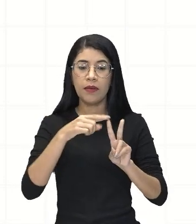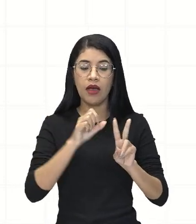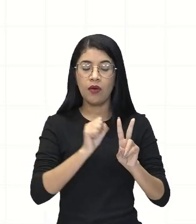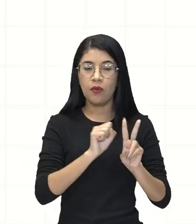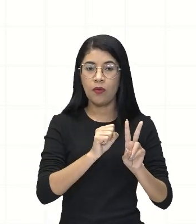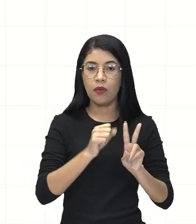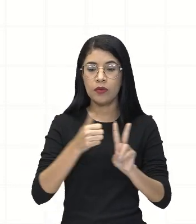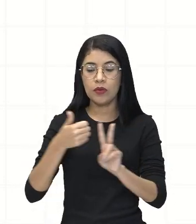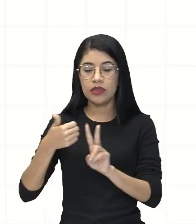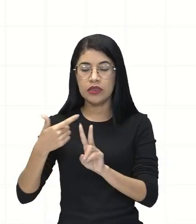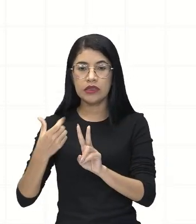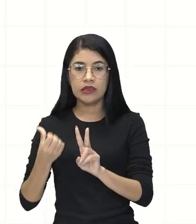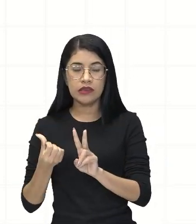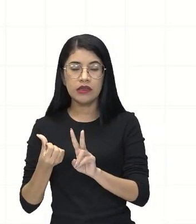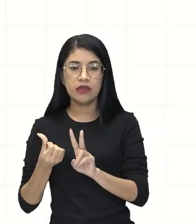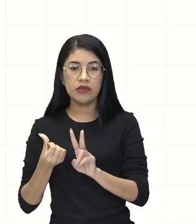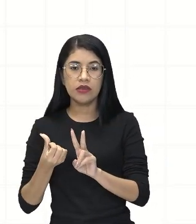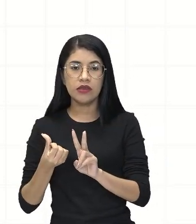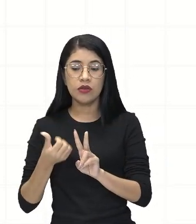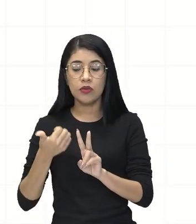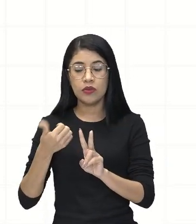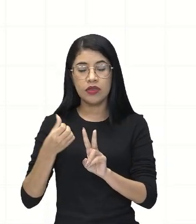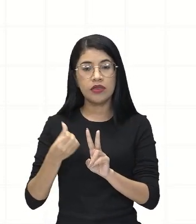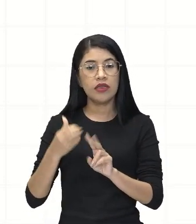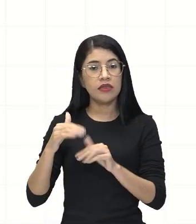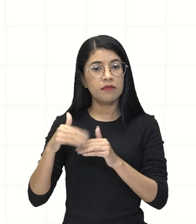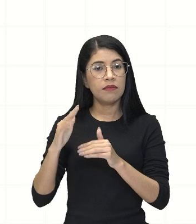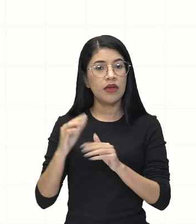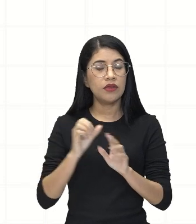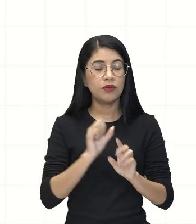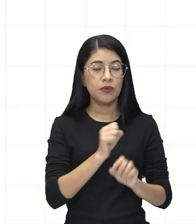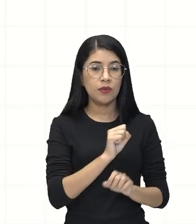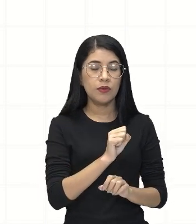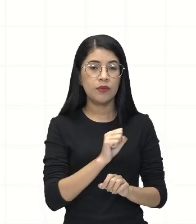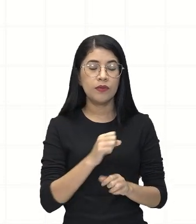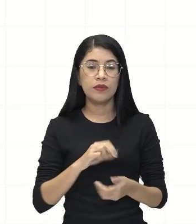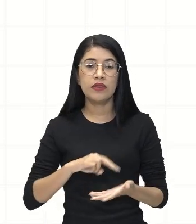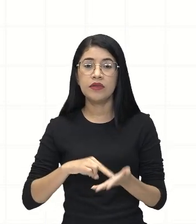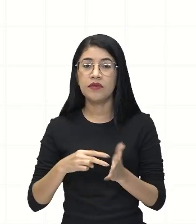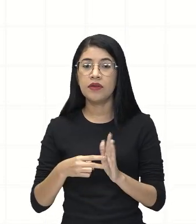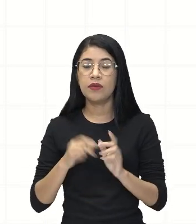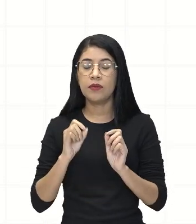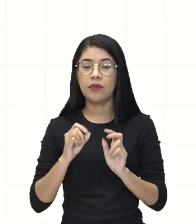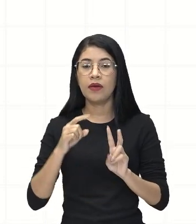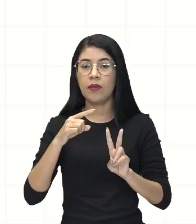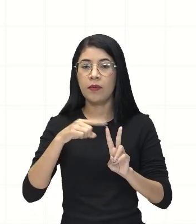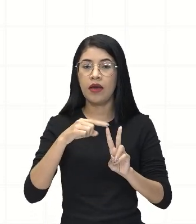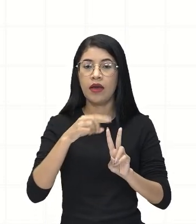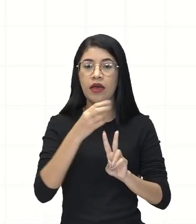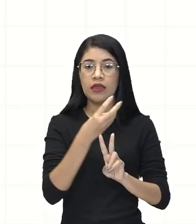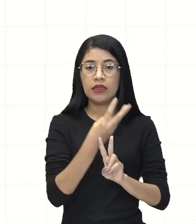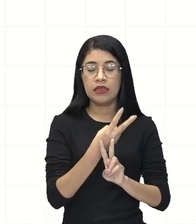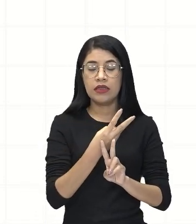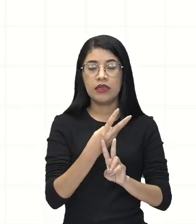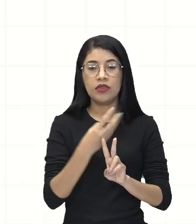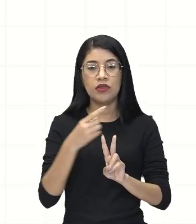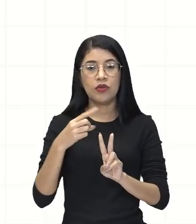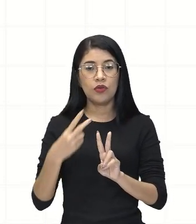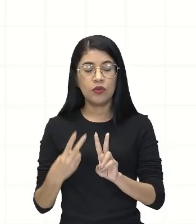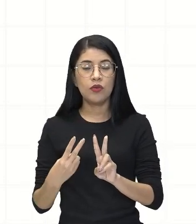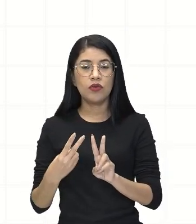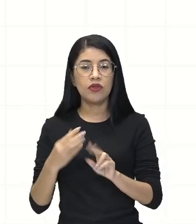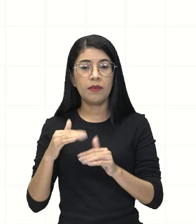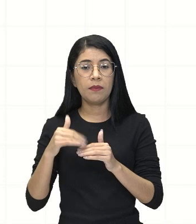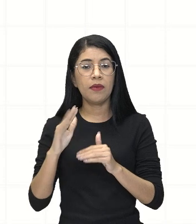Então, 16 é maior do que 8. Logo, a raiz cúbica de 2 vai ser maior do que a